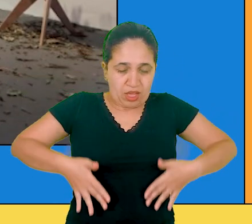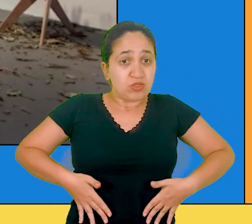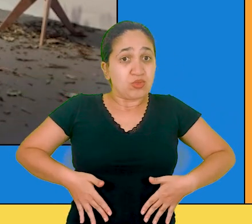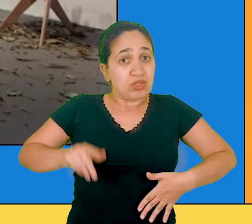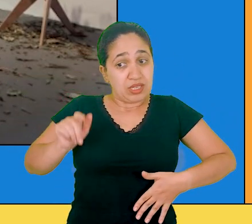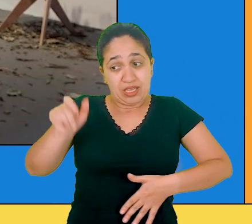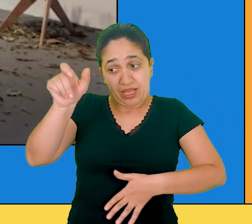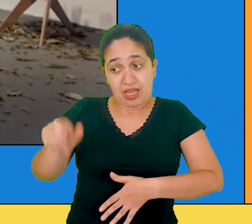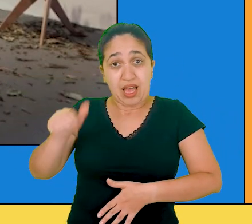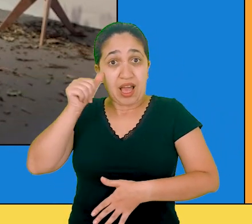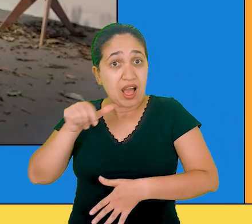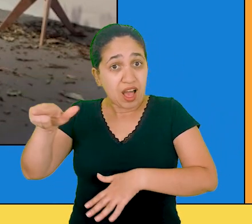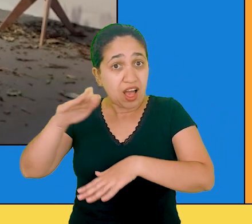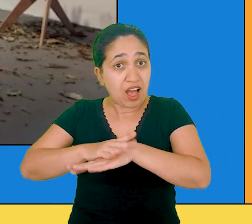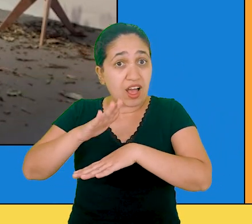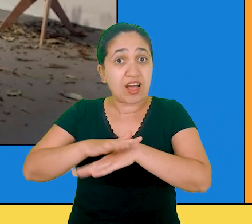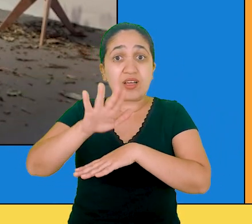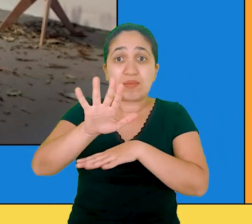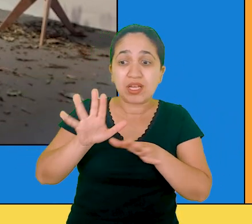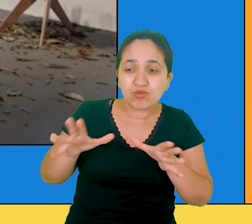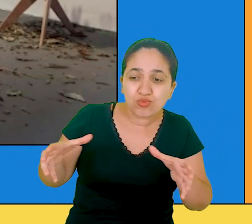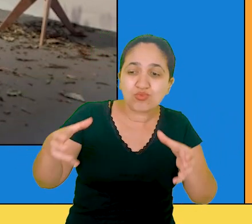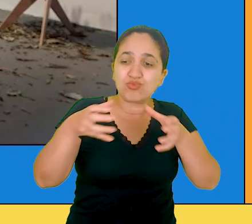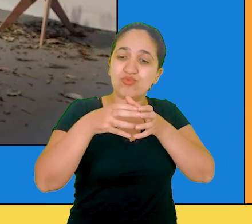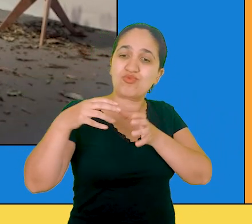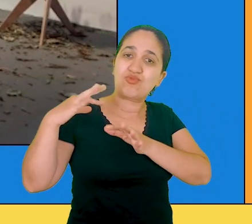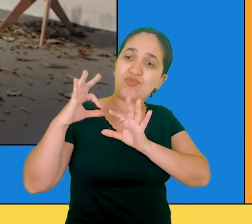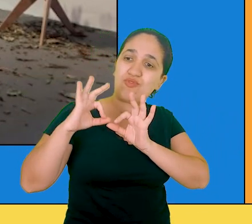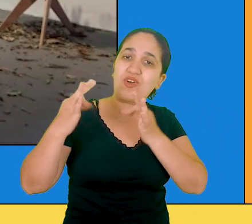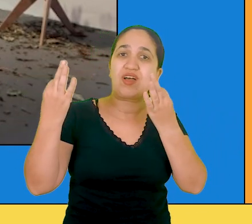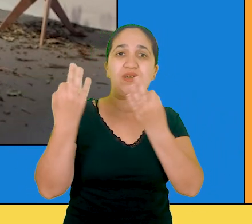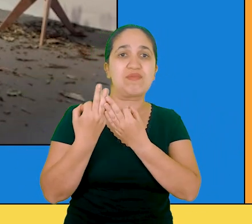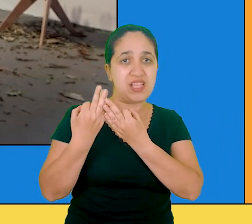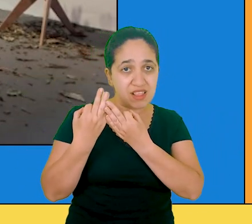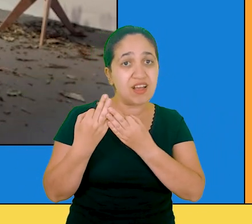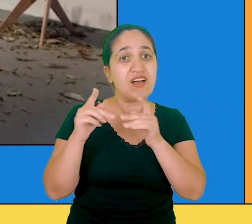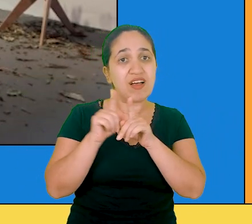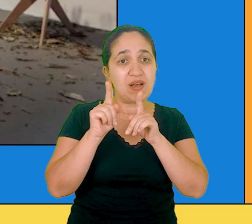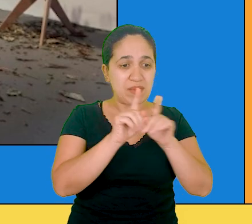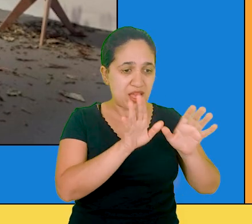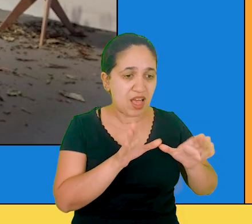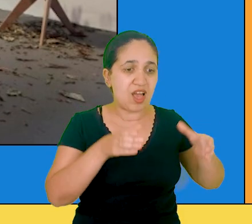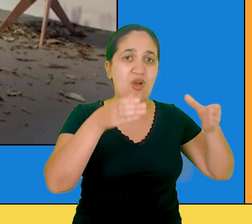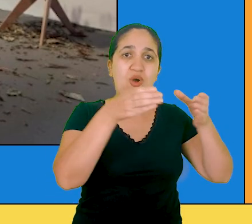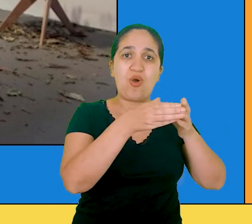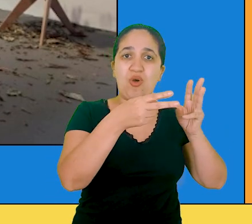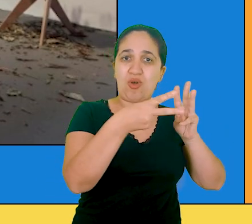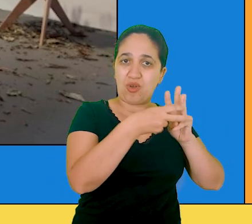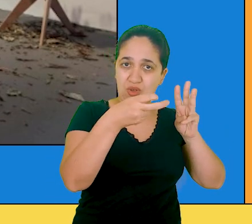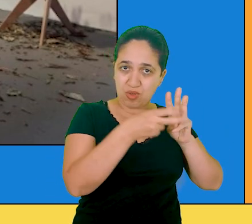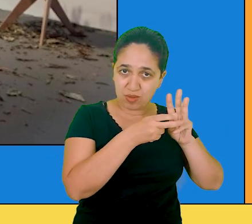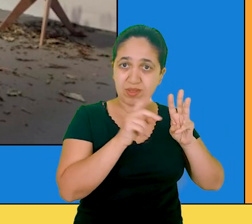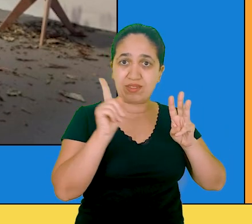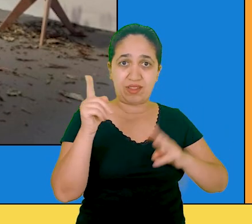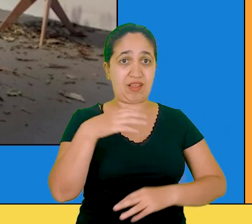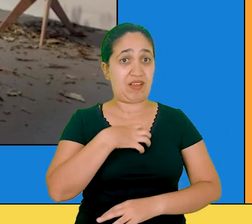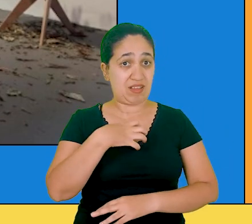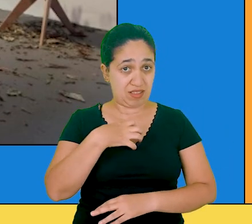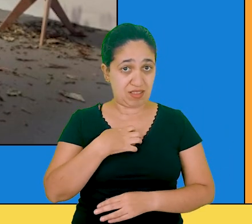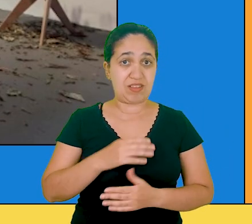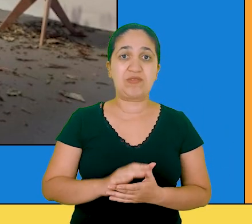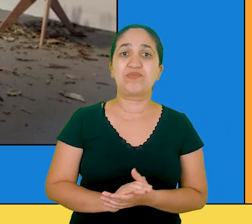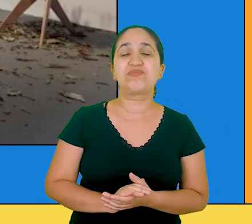por Glicéria de modo coletivo com sua família e a comunidade Tupinambá da Serra do Padeiro.